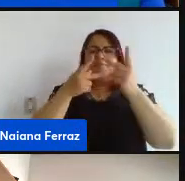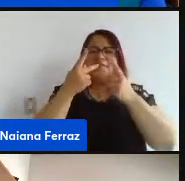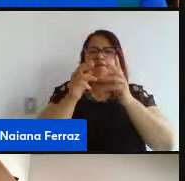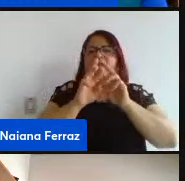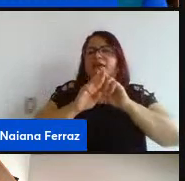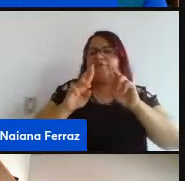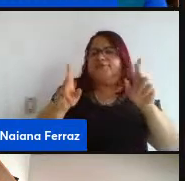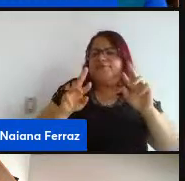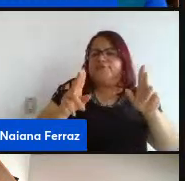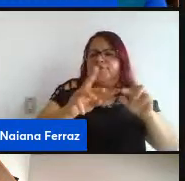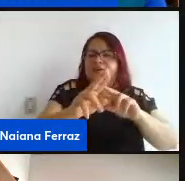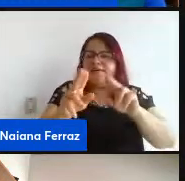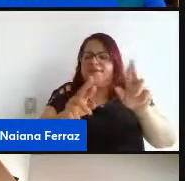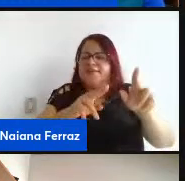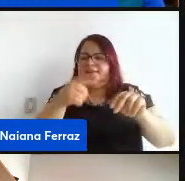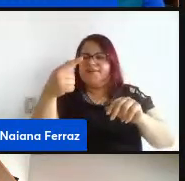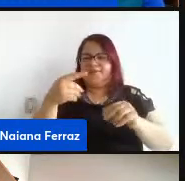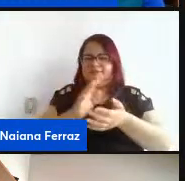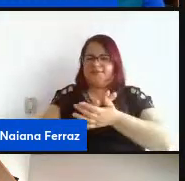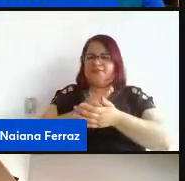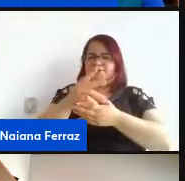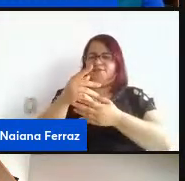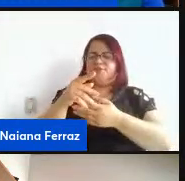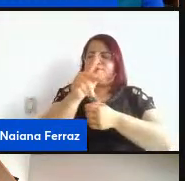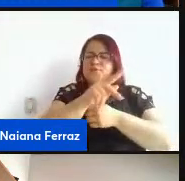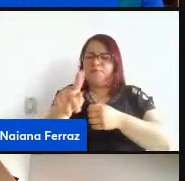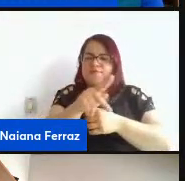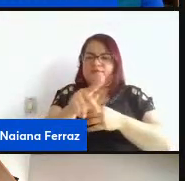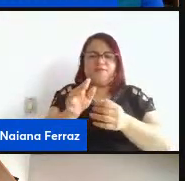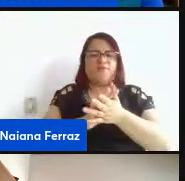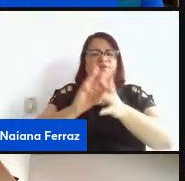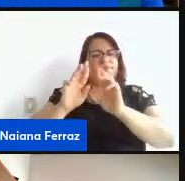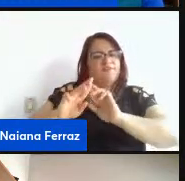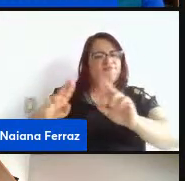também dos colegas que me precederam, em especial o professor Antônio Pereira,